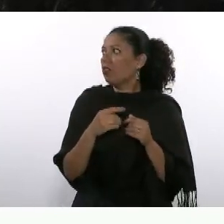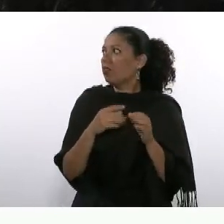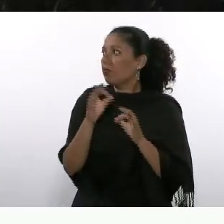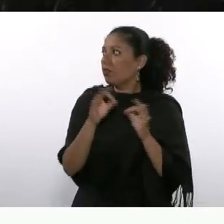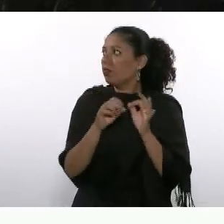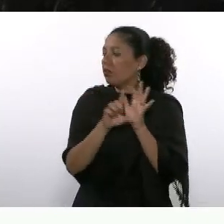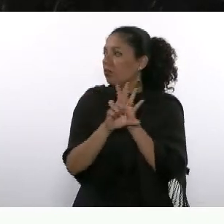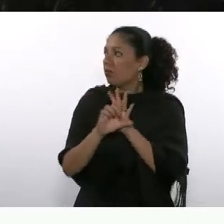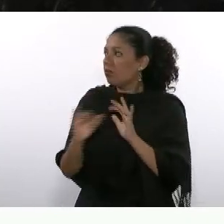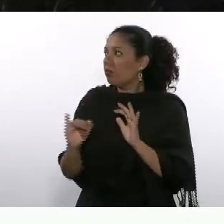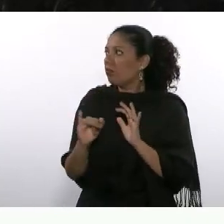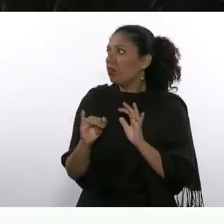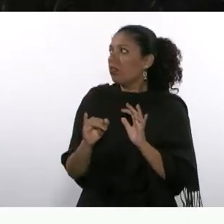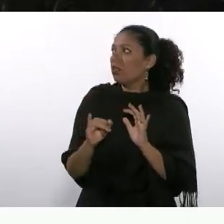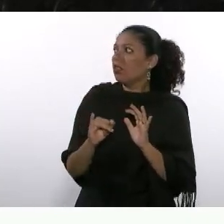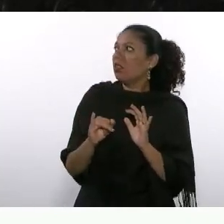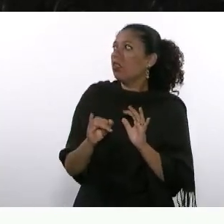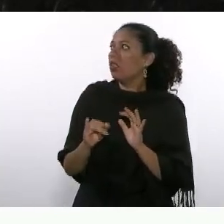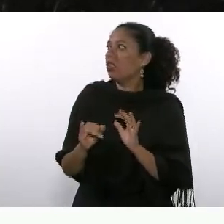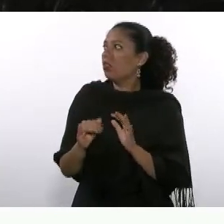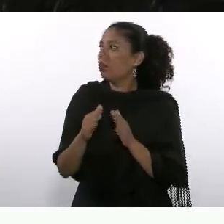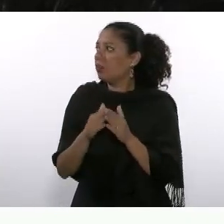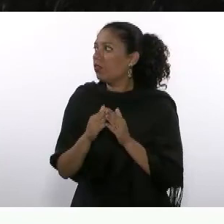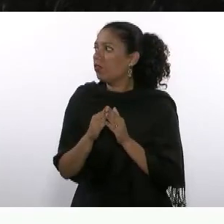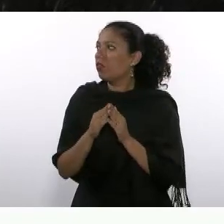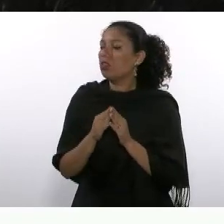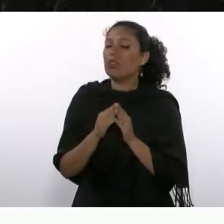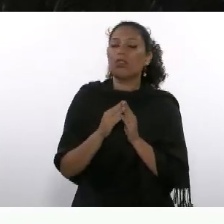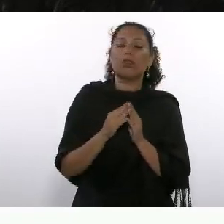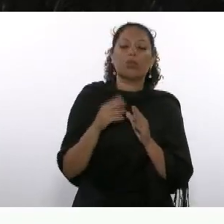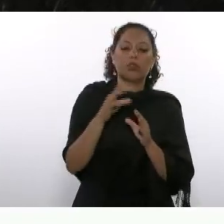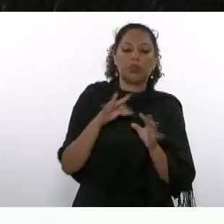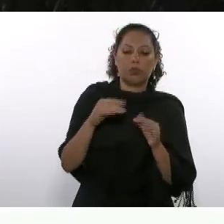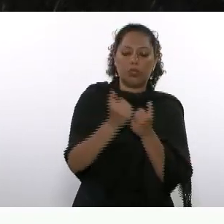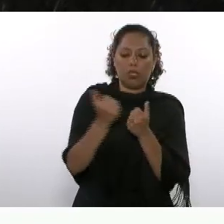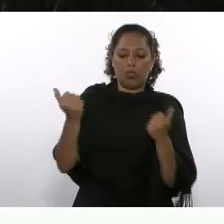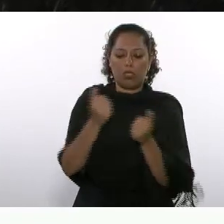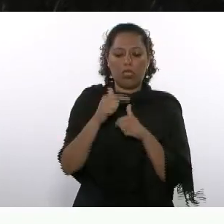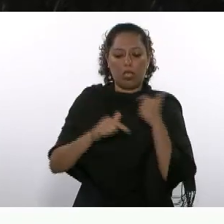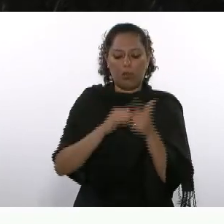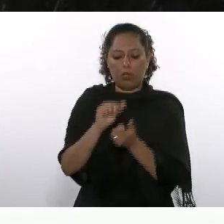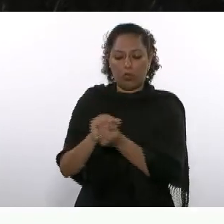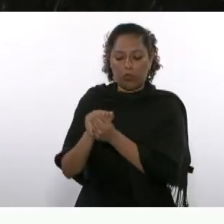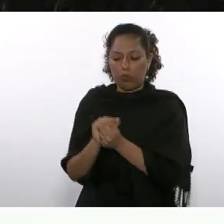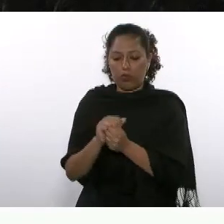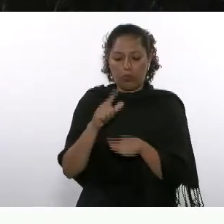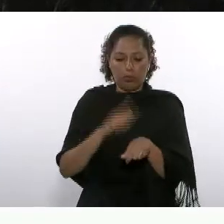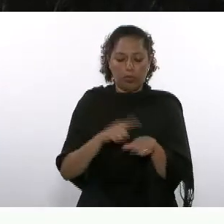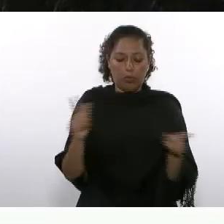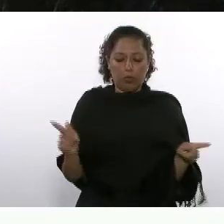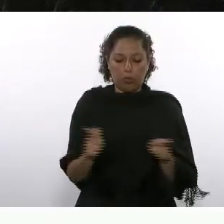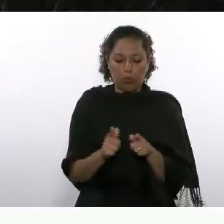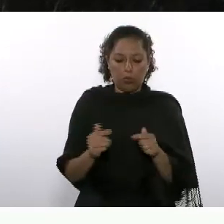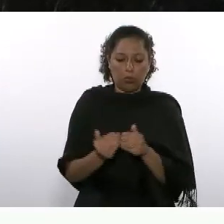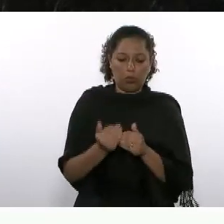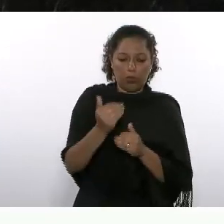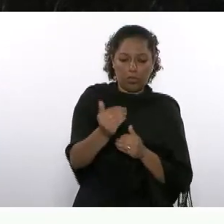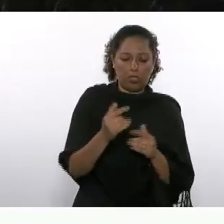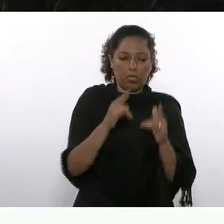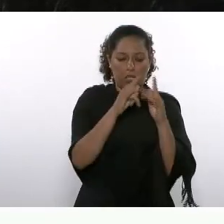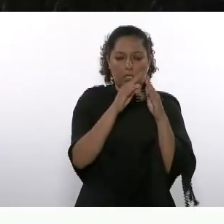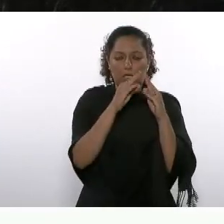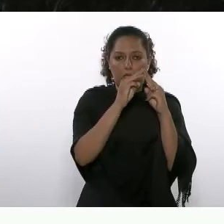minha autoria com o deputado Tiago Pampolha hoje, pedir para os gabinetes interagirem, para que a gente possa, num curto espaço de tempo, colocar em prática esse